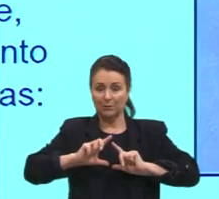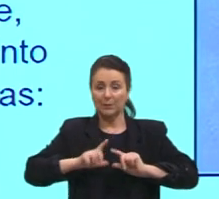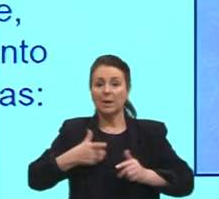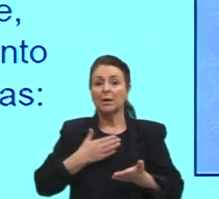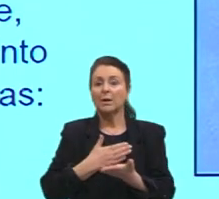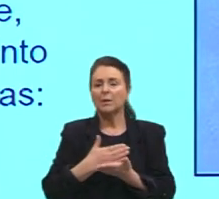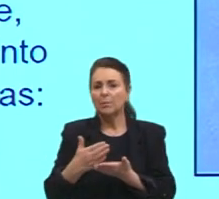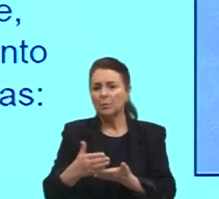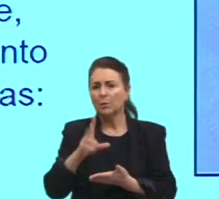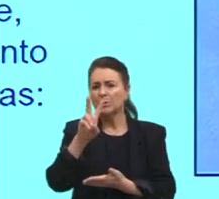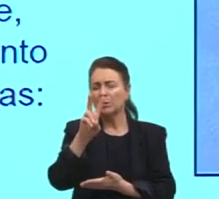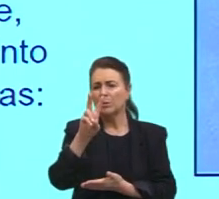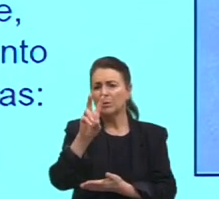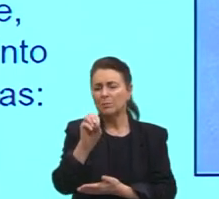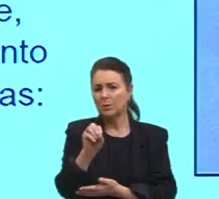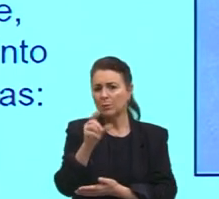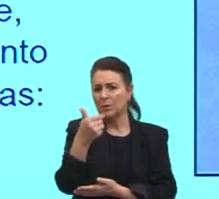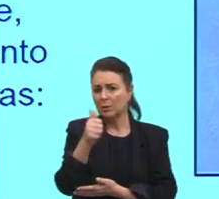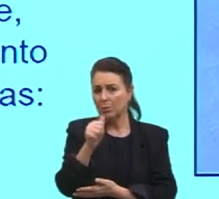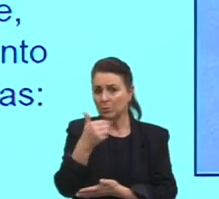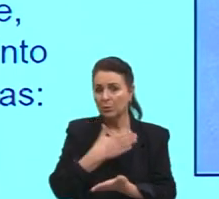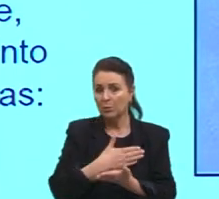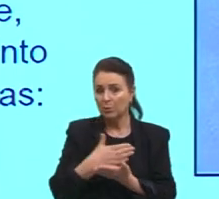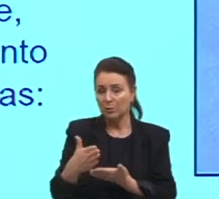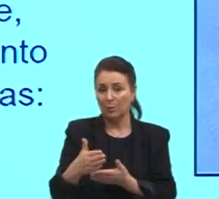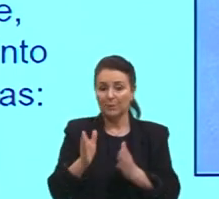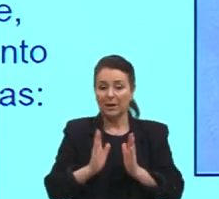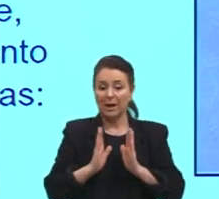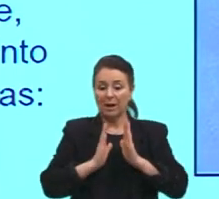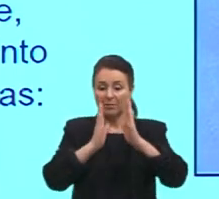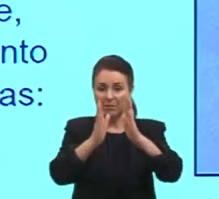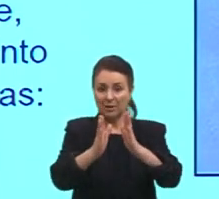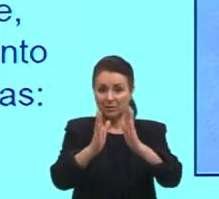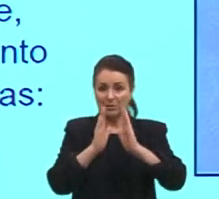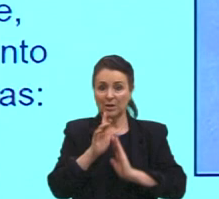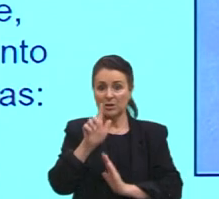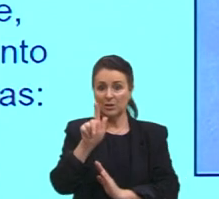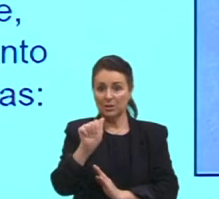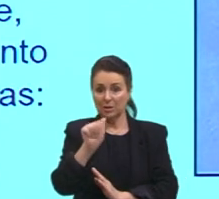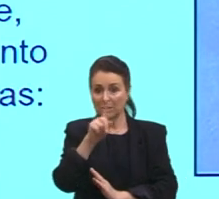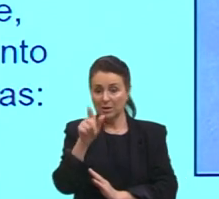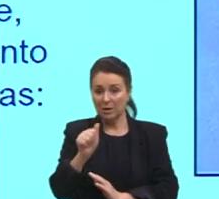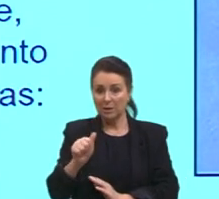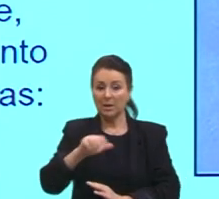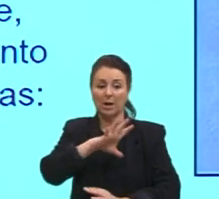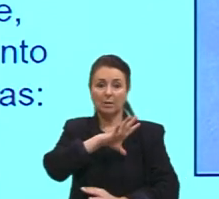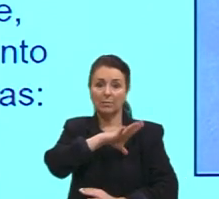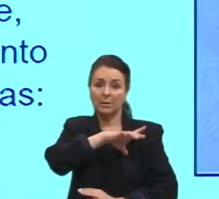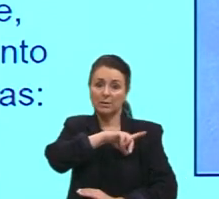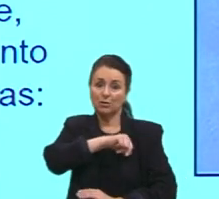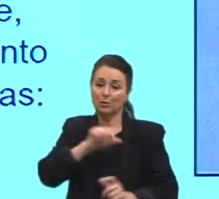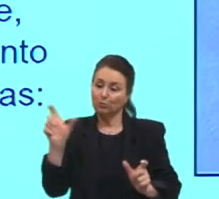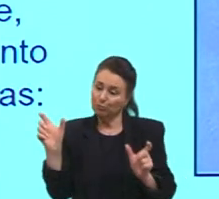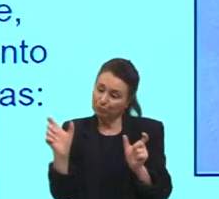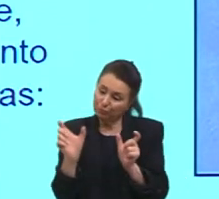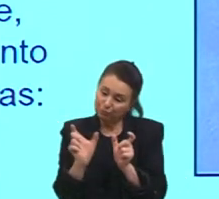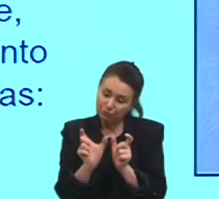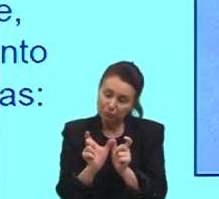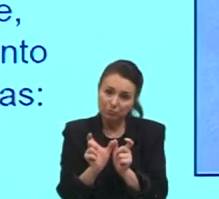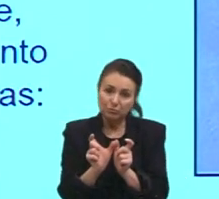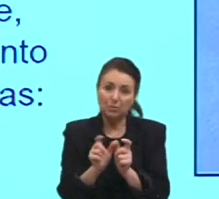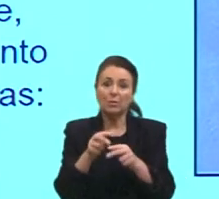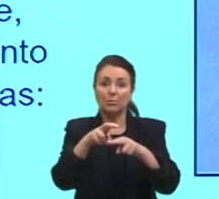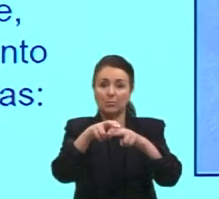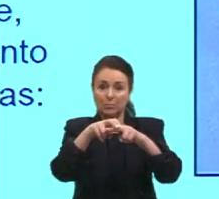até agora nós temos justamente essa configuração a faixa de gaza bem menor né a Palestina também super reduzida justamente